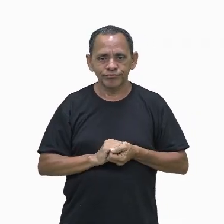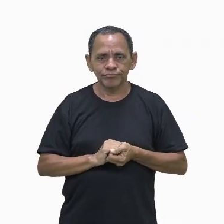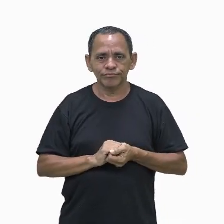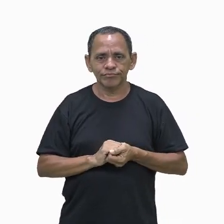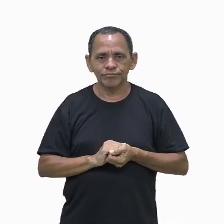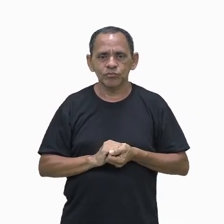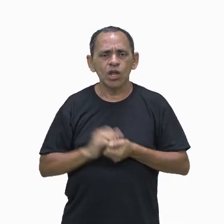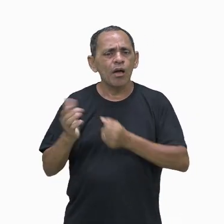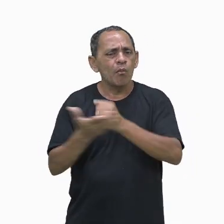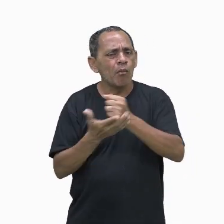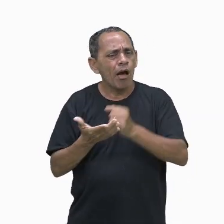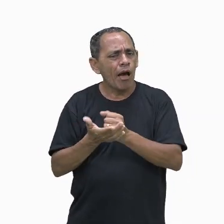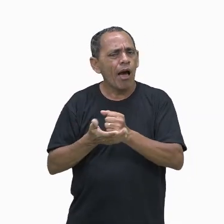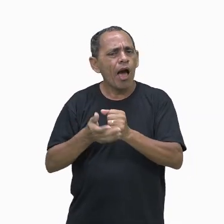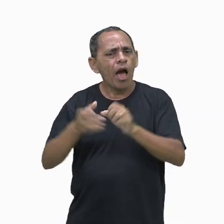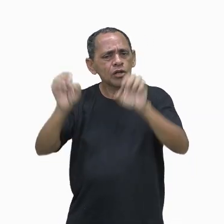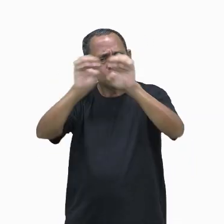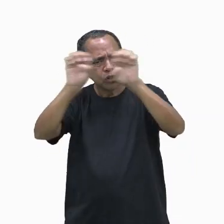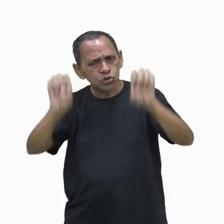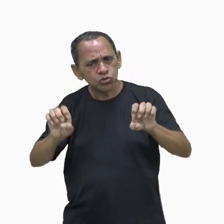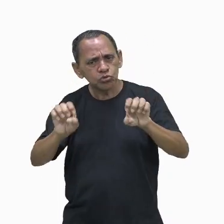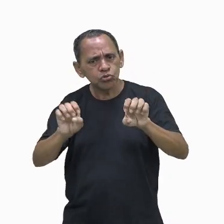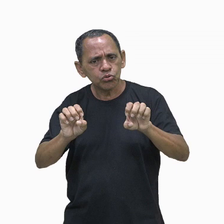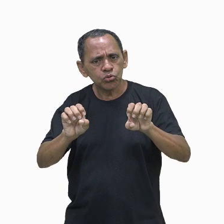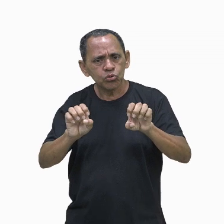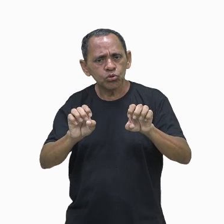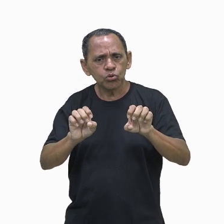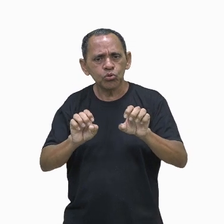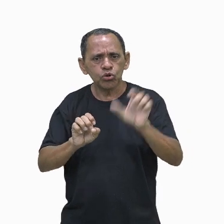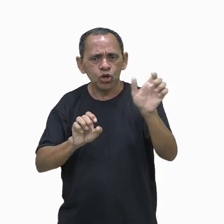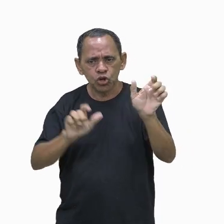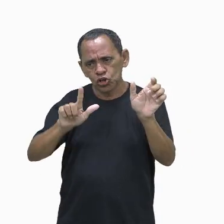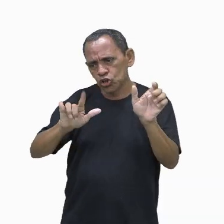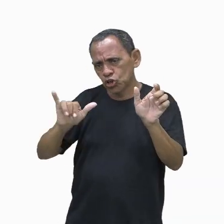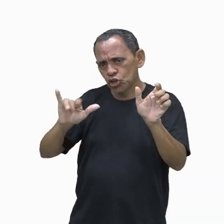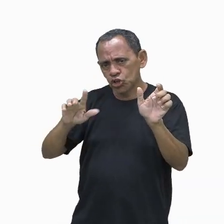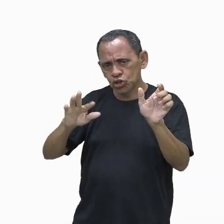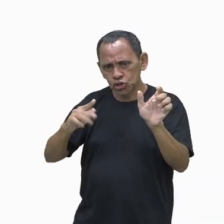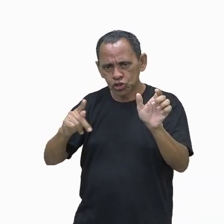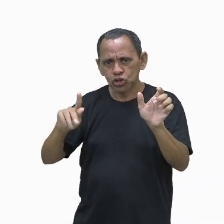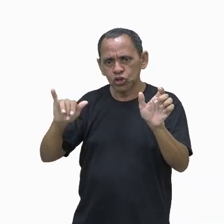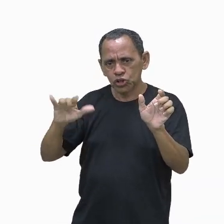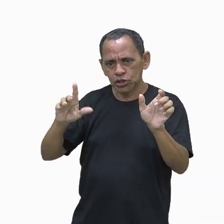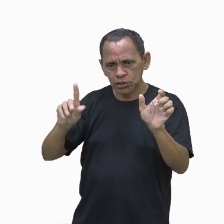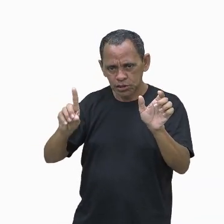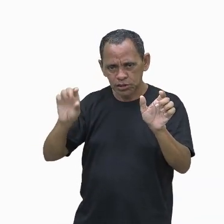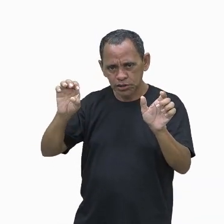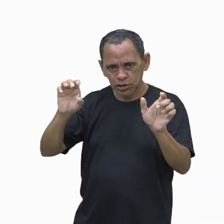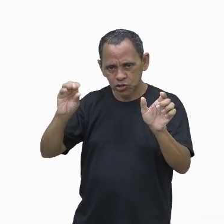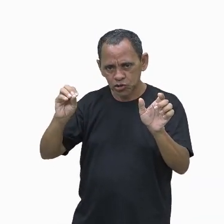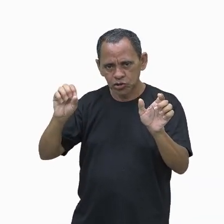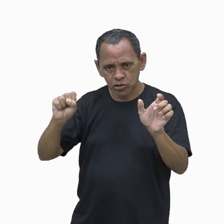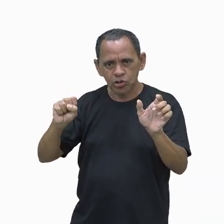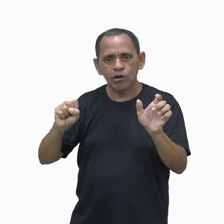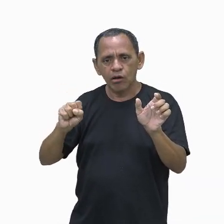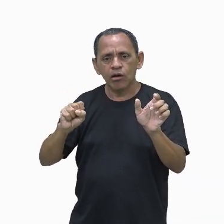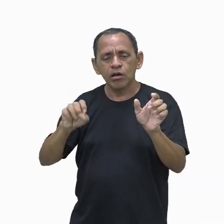cadeia estrutural de um desses lipídios, né? Formado por glicerol e ácido